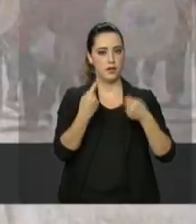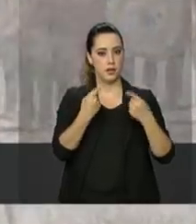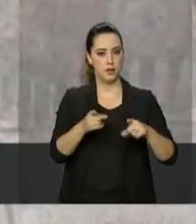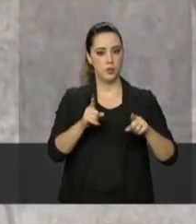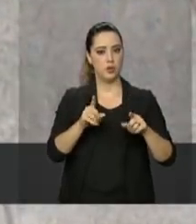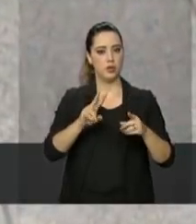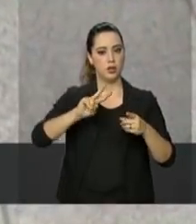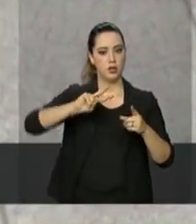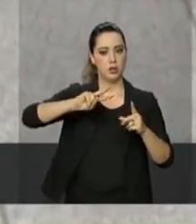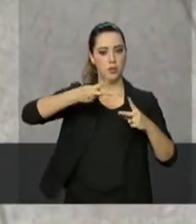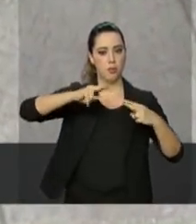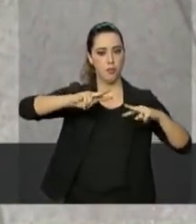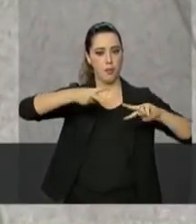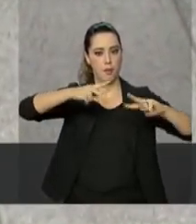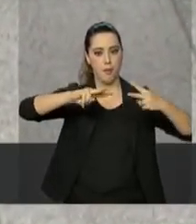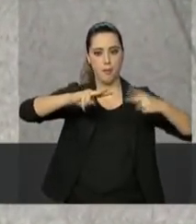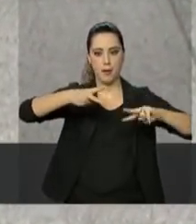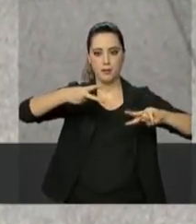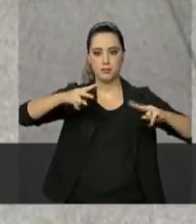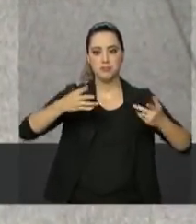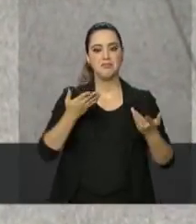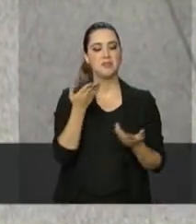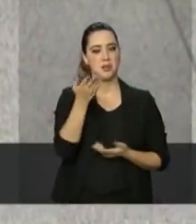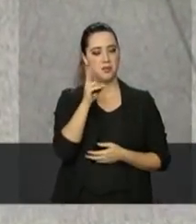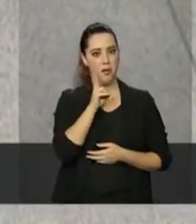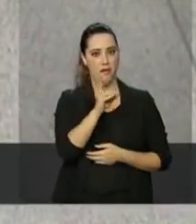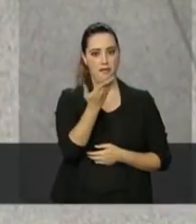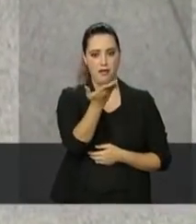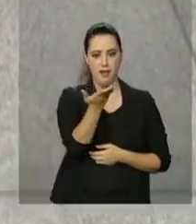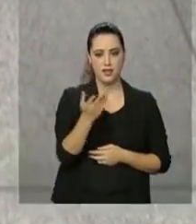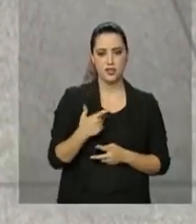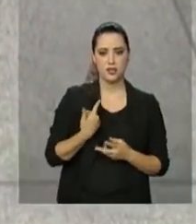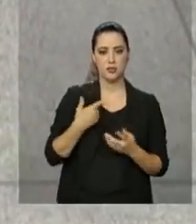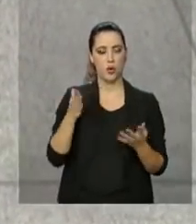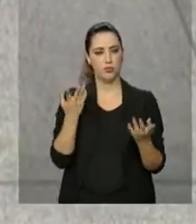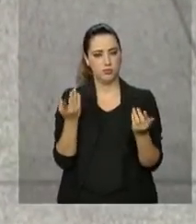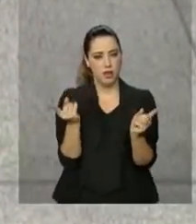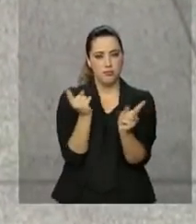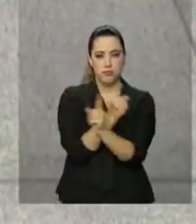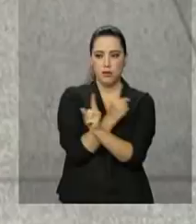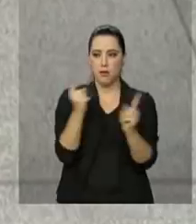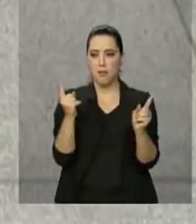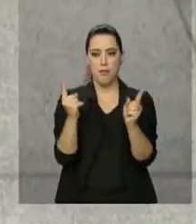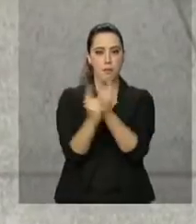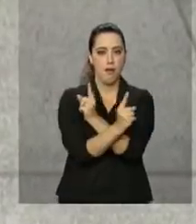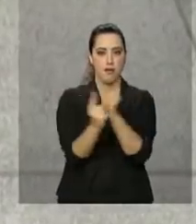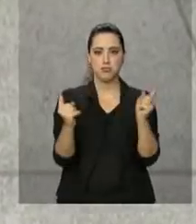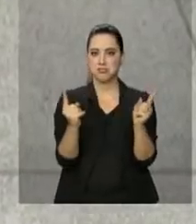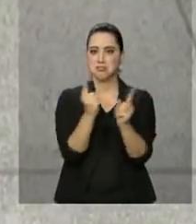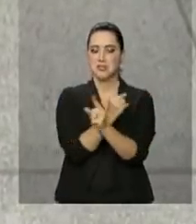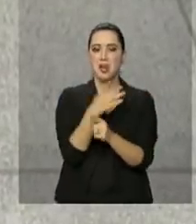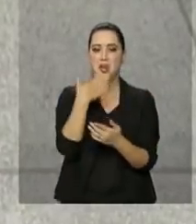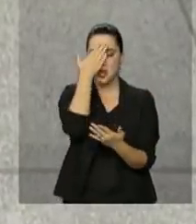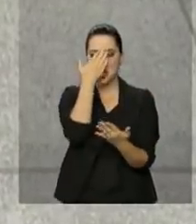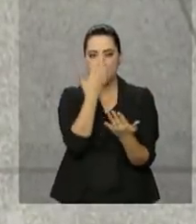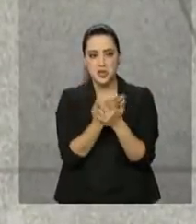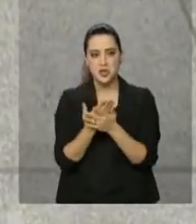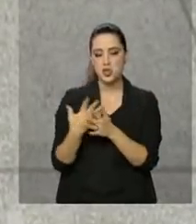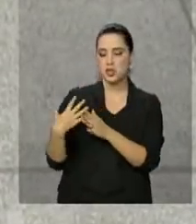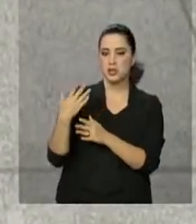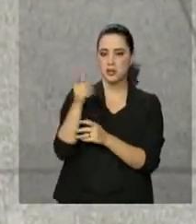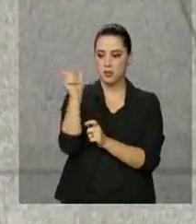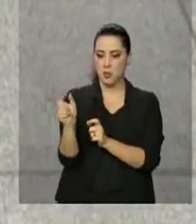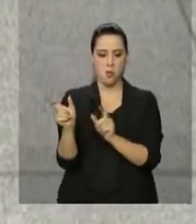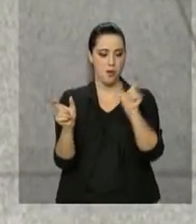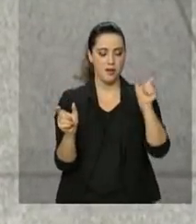dobrados e fazendo algumas evoluções. Veja como é um sincronismo, uma confiança um no outro. A gente, como costuma dizer no Corpo de